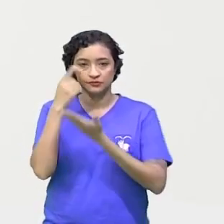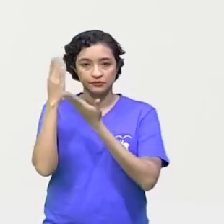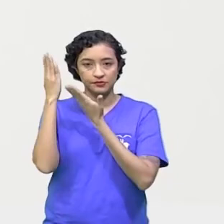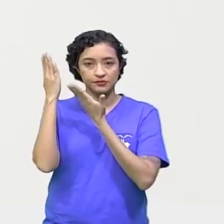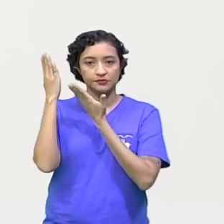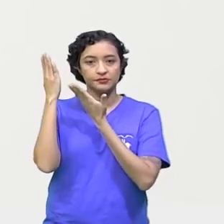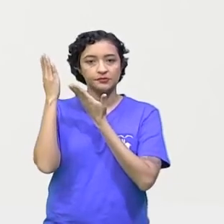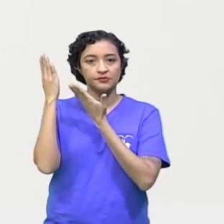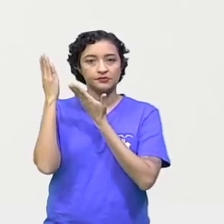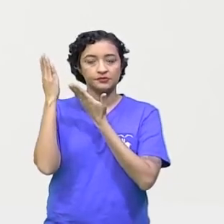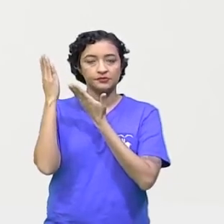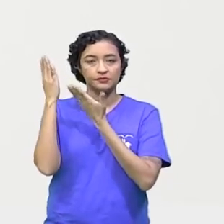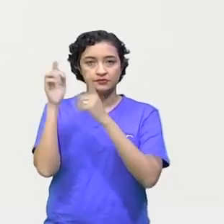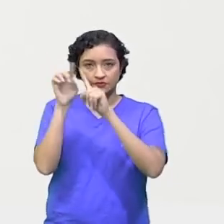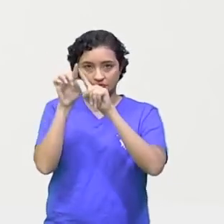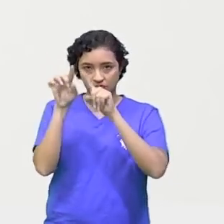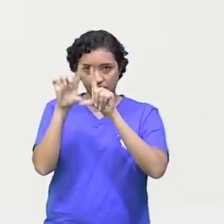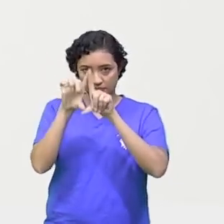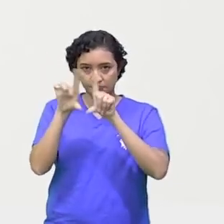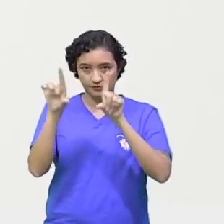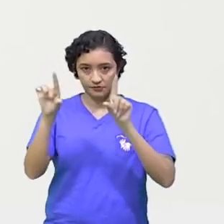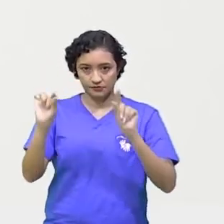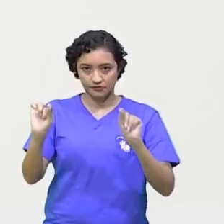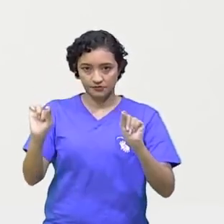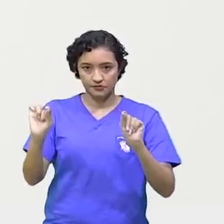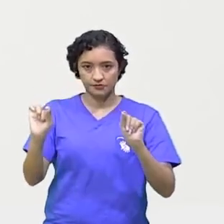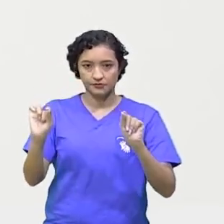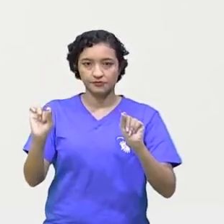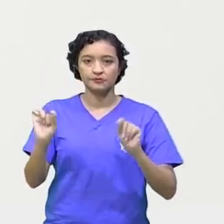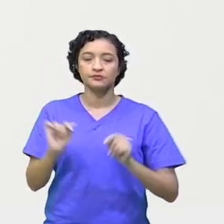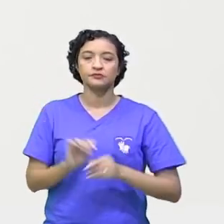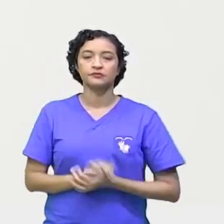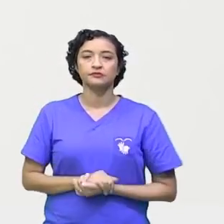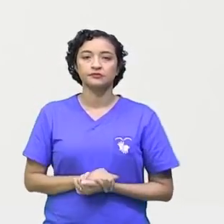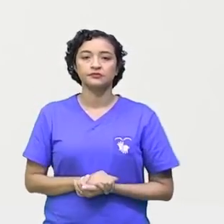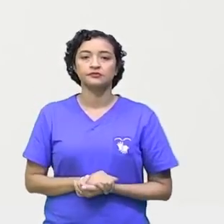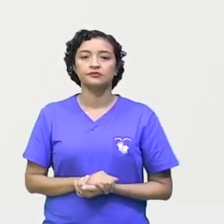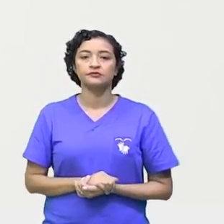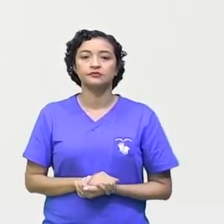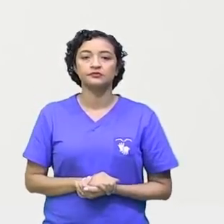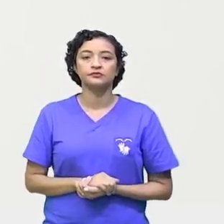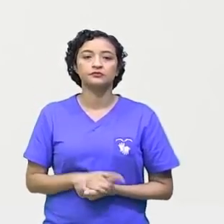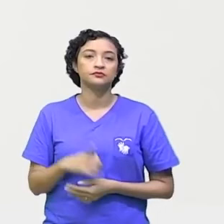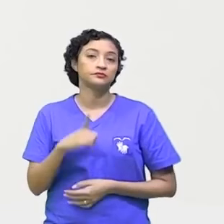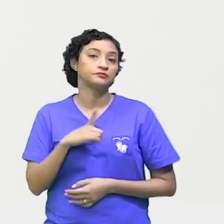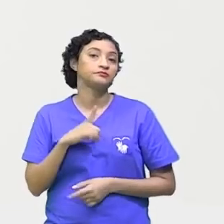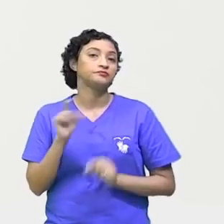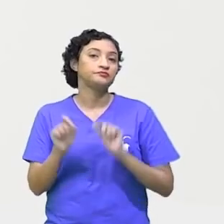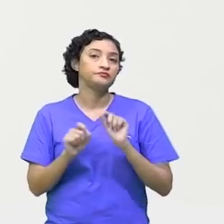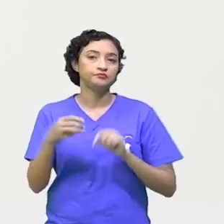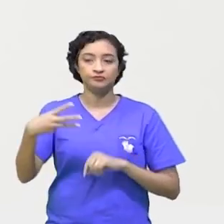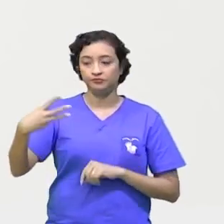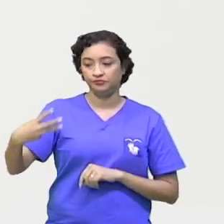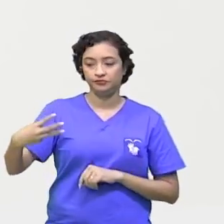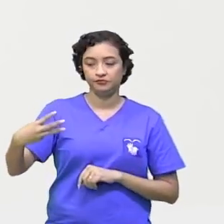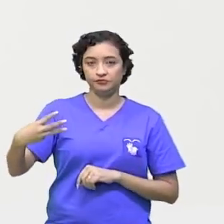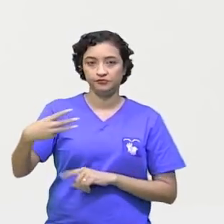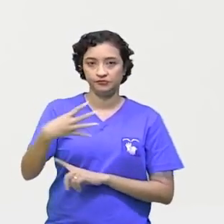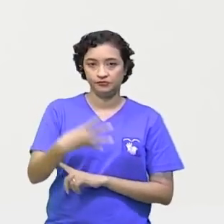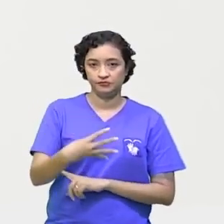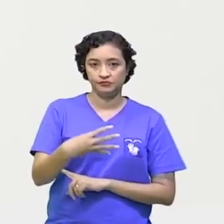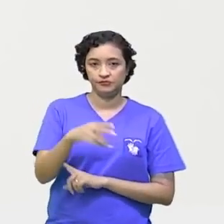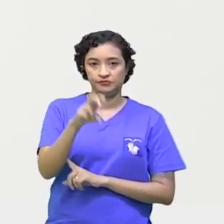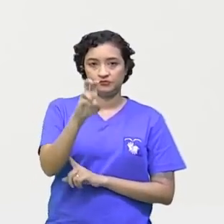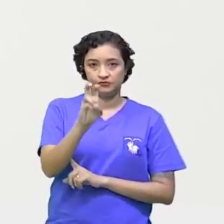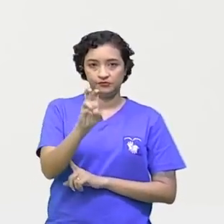Vamos recriar aqui a peça é um retângulo, não é verdade? E ela possui o quê? 3, 4